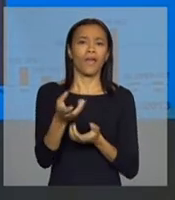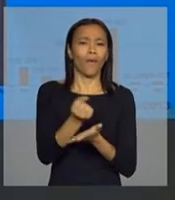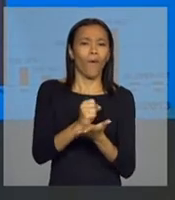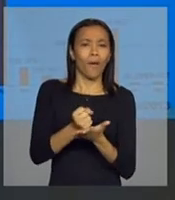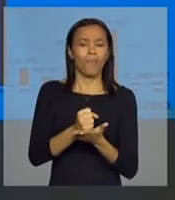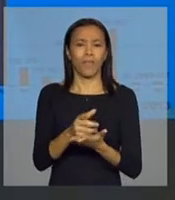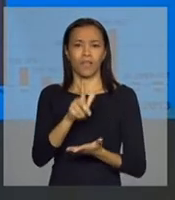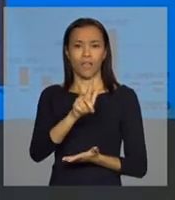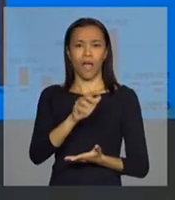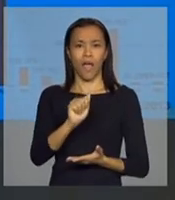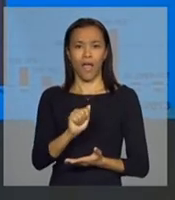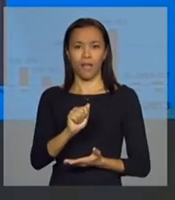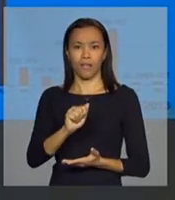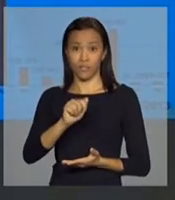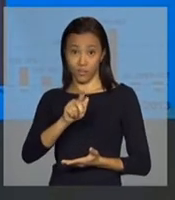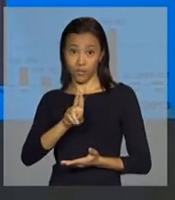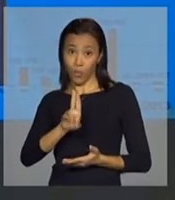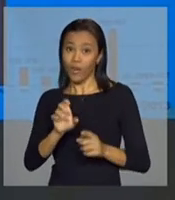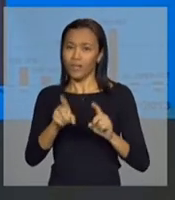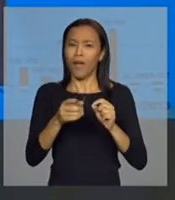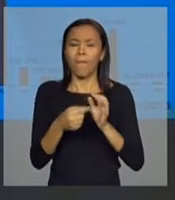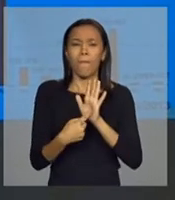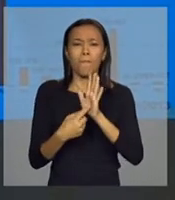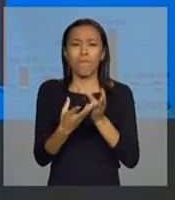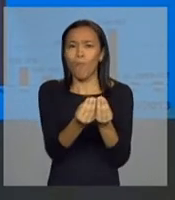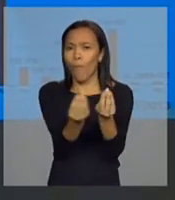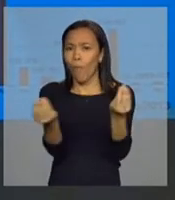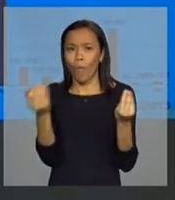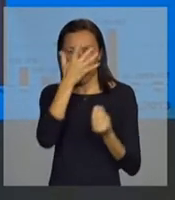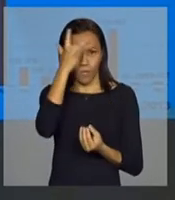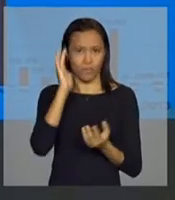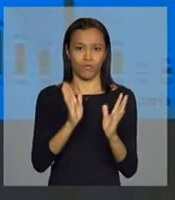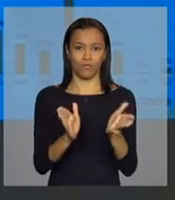está beneficiando 2.648.000 habitantes.